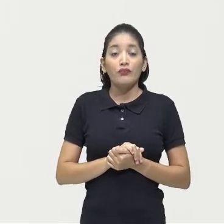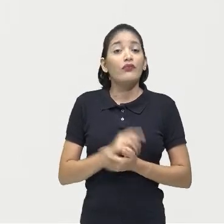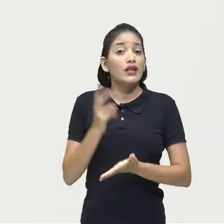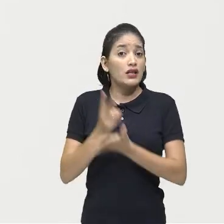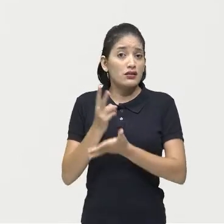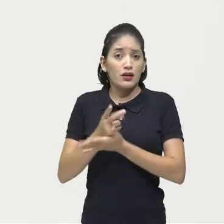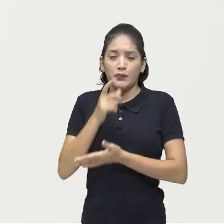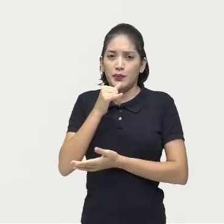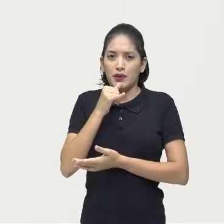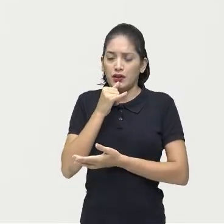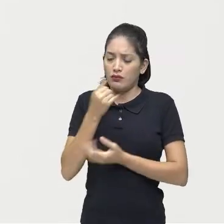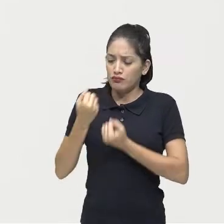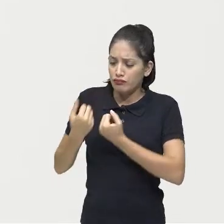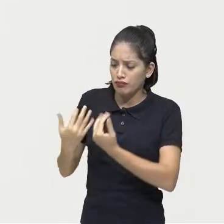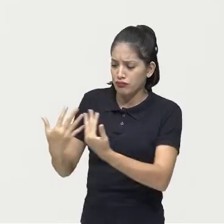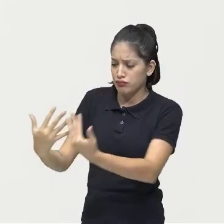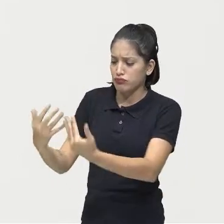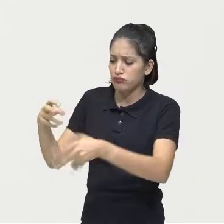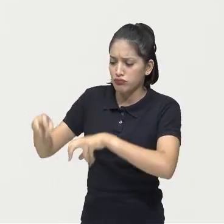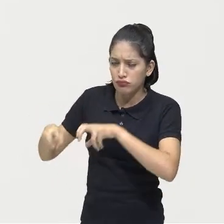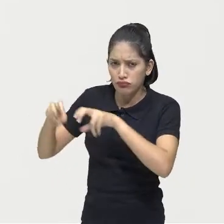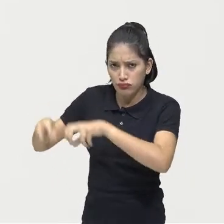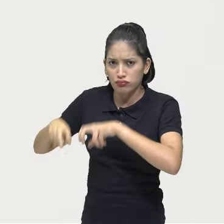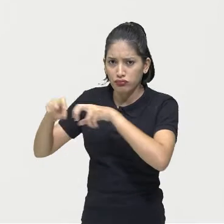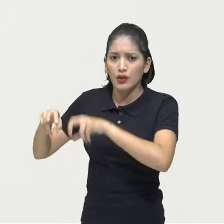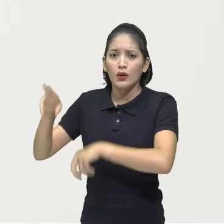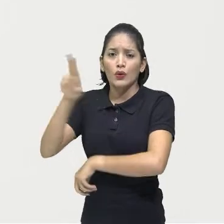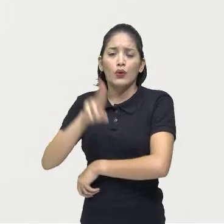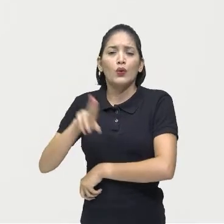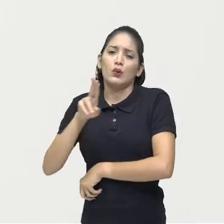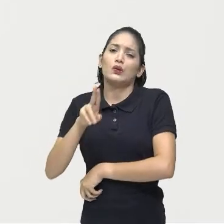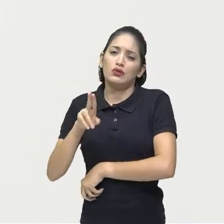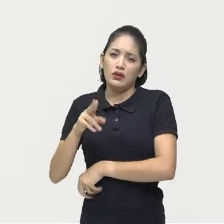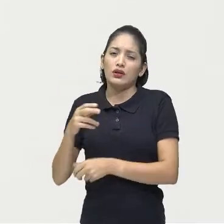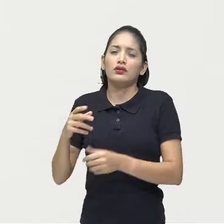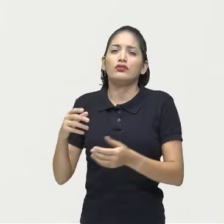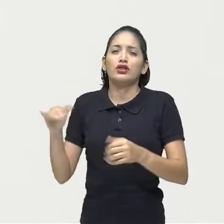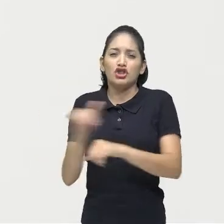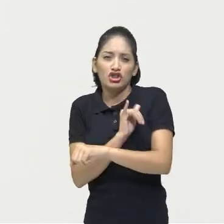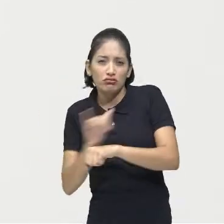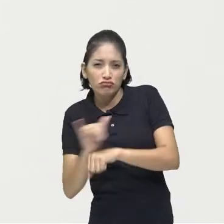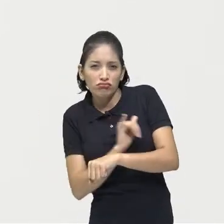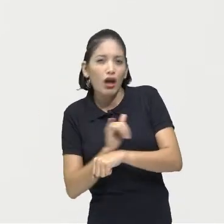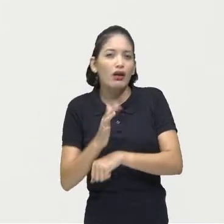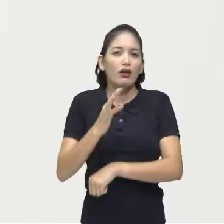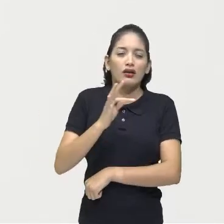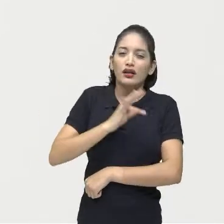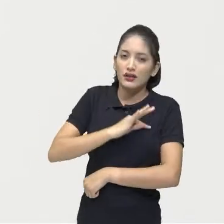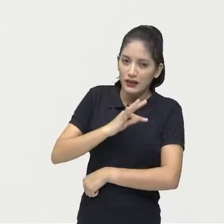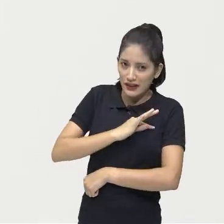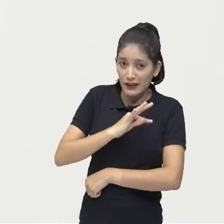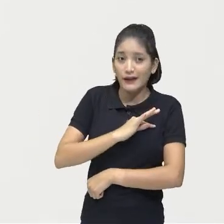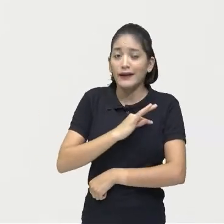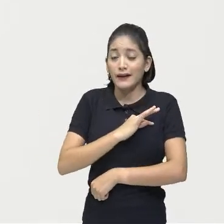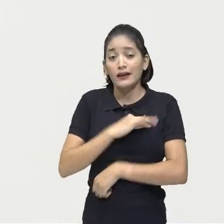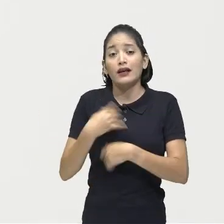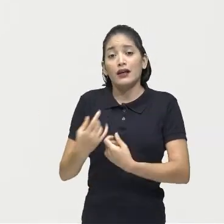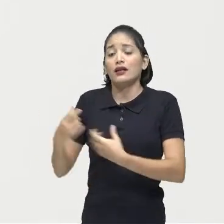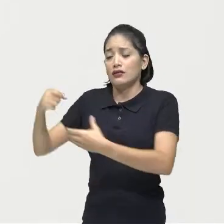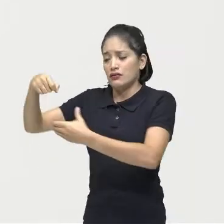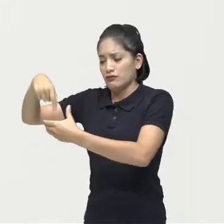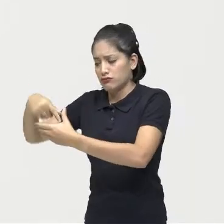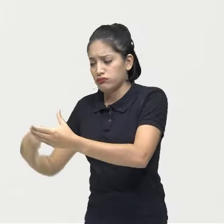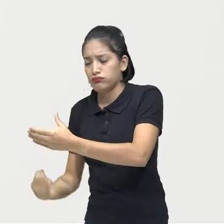presente no campo, utilizando técnicas mais modernas do plantio, né? Consequentemente, o plantio aí em